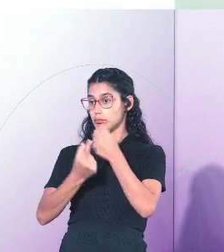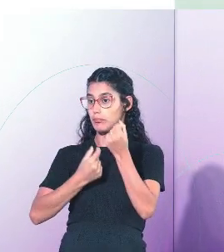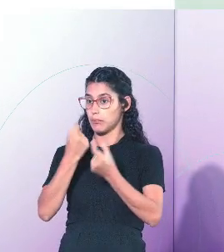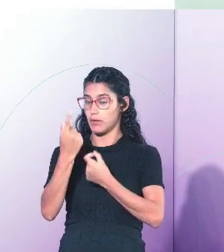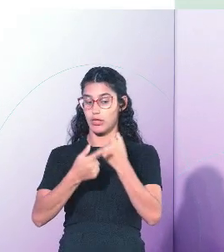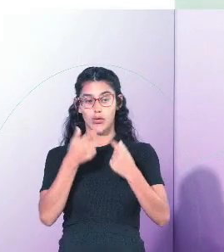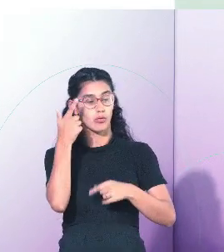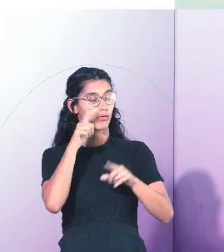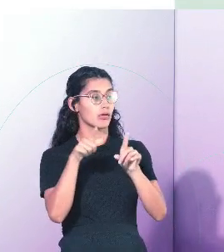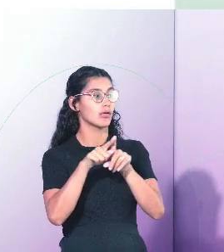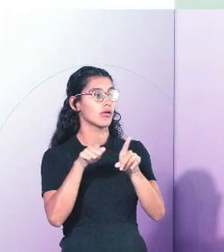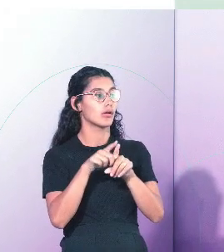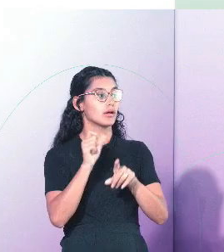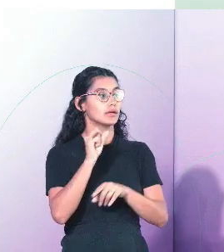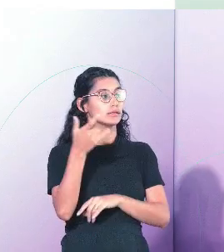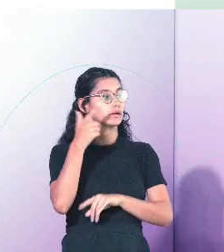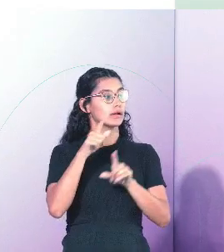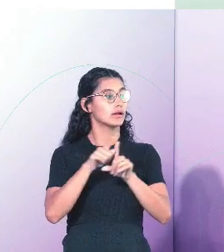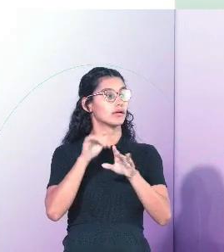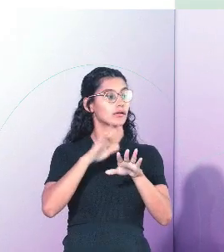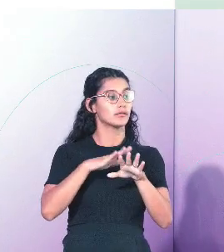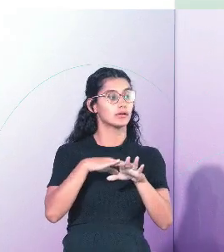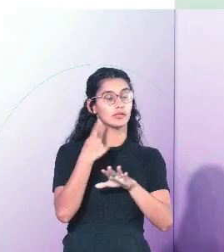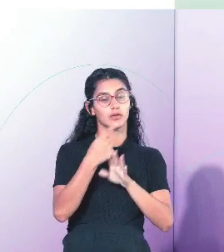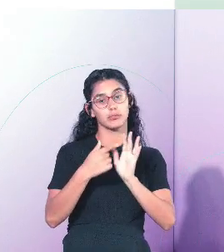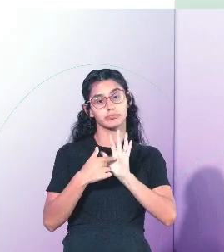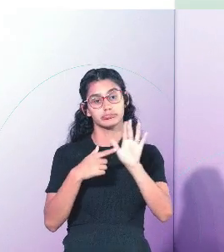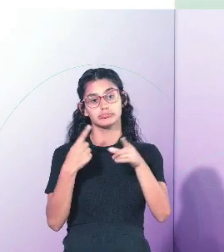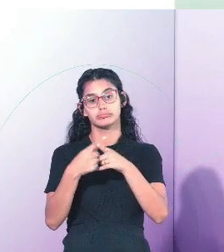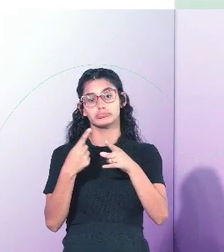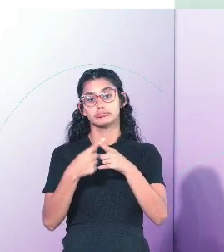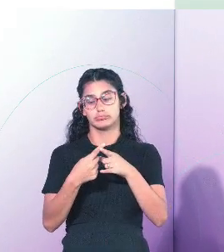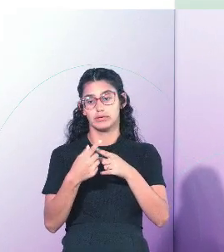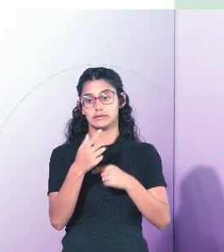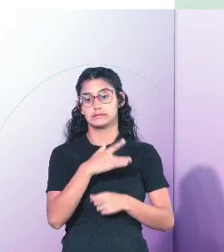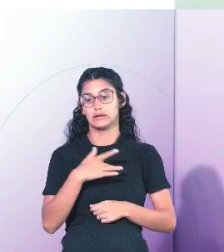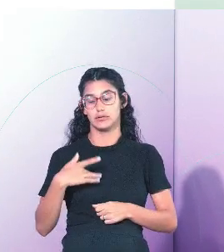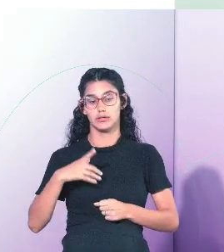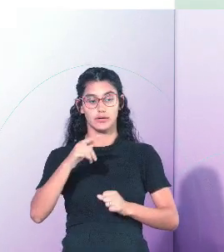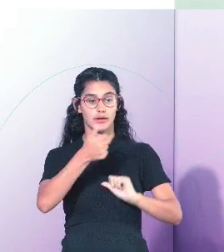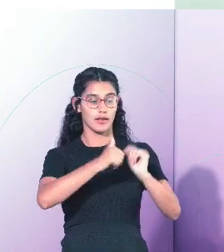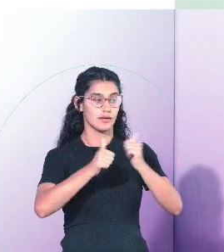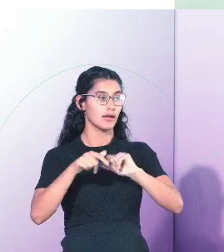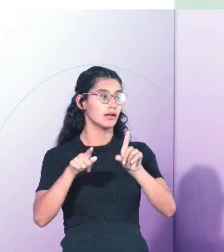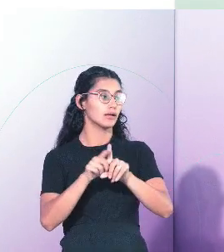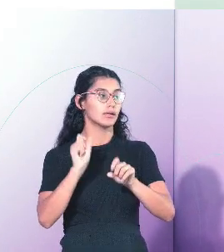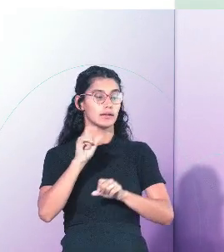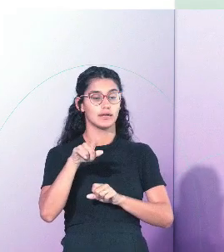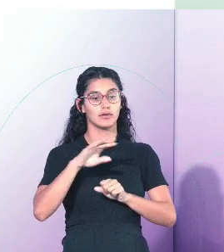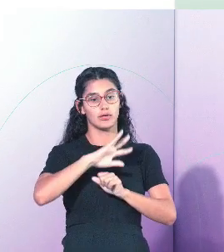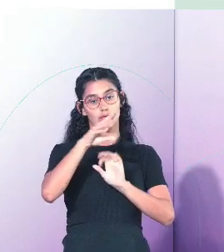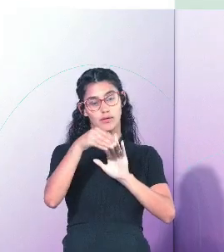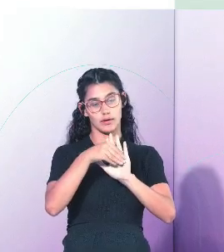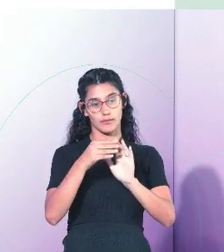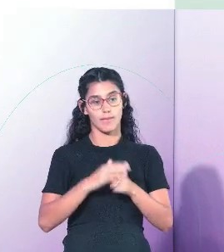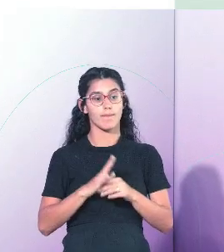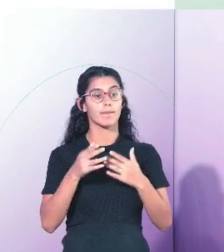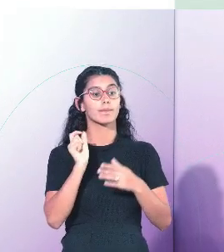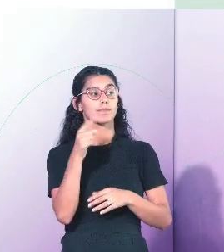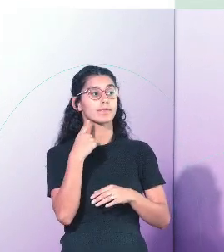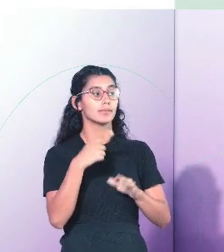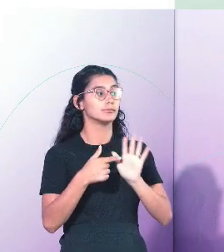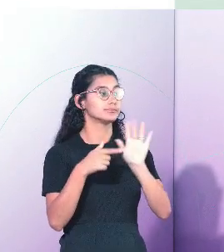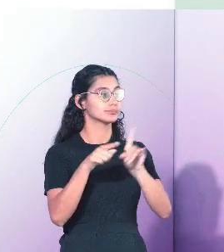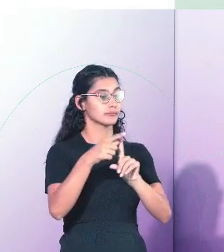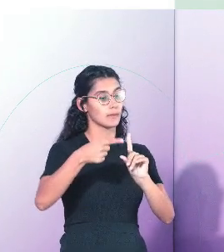gente não consegue nem sequer fazer uma submissão para o CoSaúde para que isso seja analisado e seja incorporado ao rol. Então, aqui a gente já tem